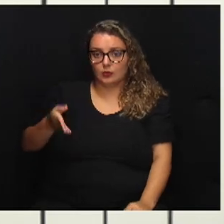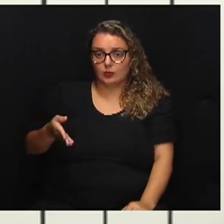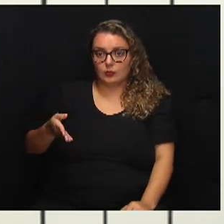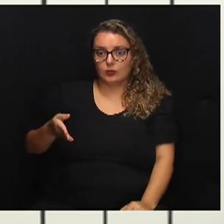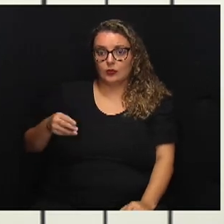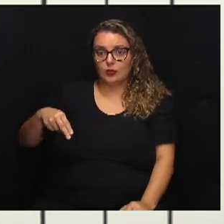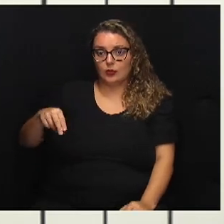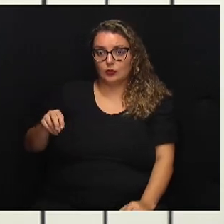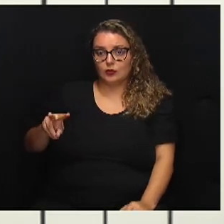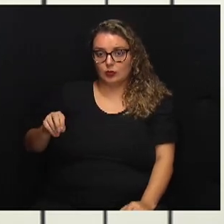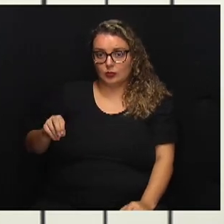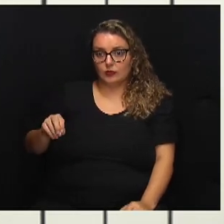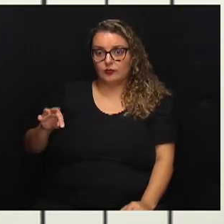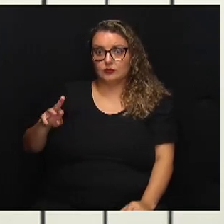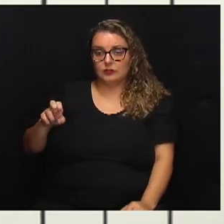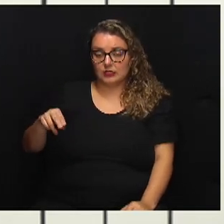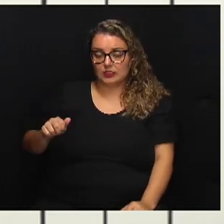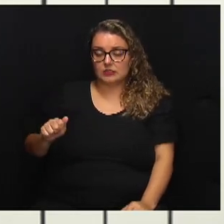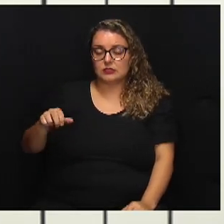endec.com.br/Novo Transporte.